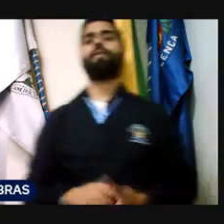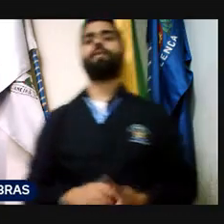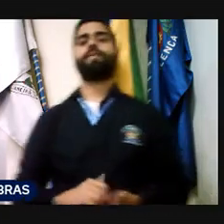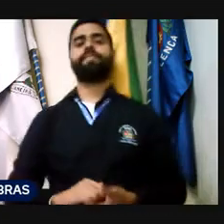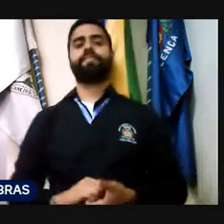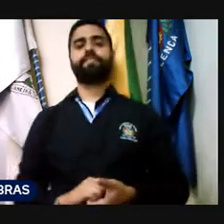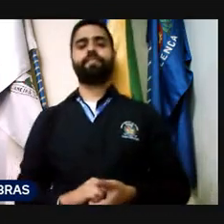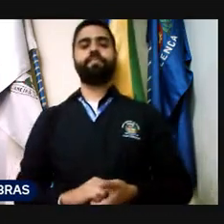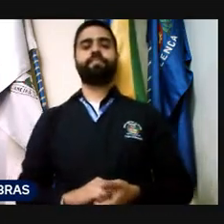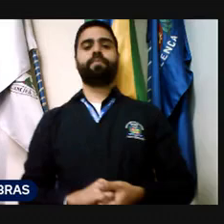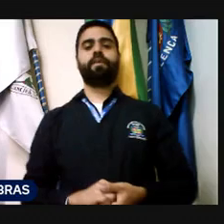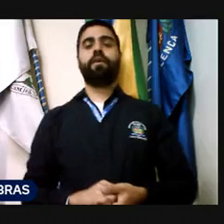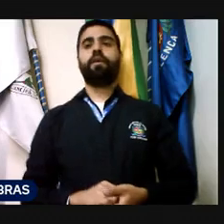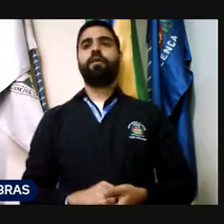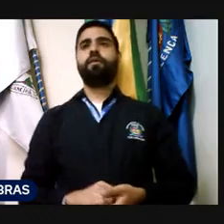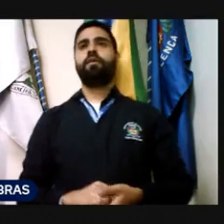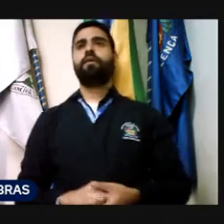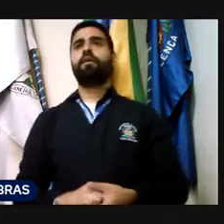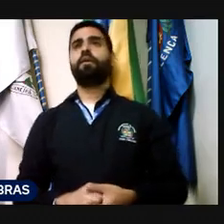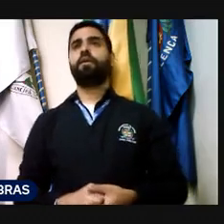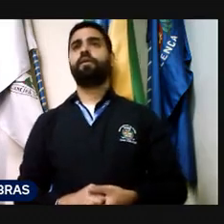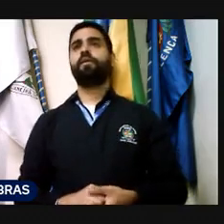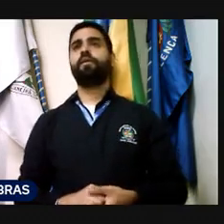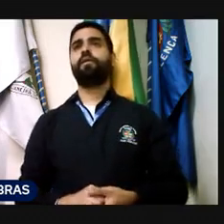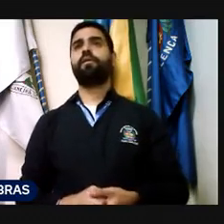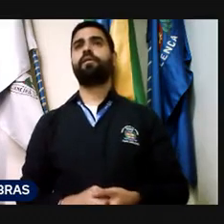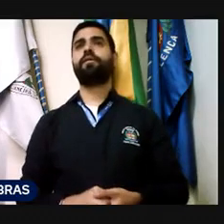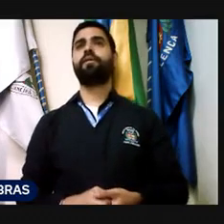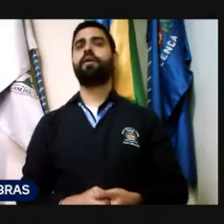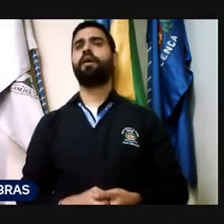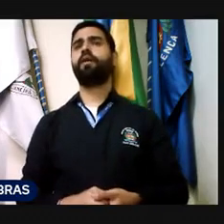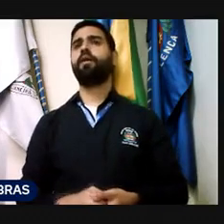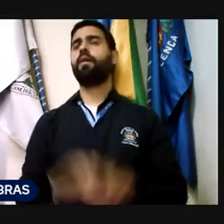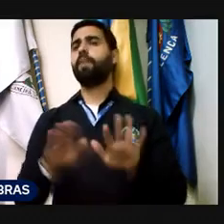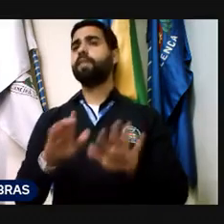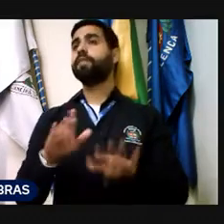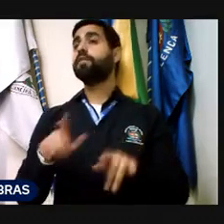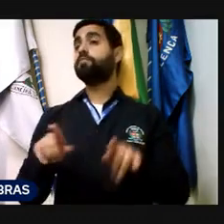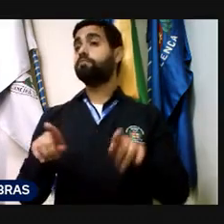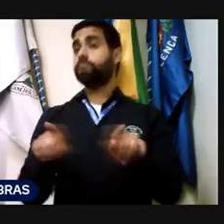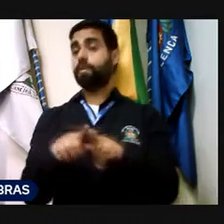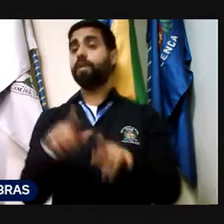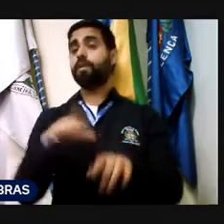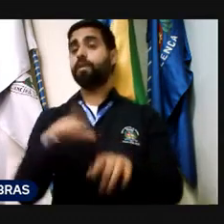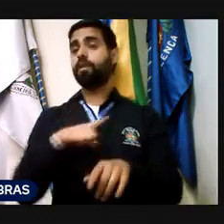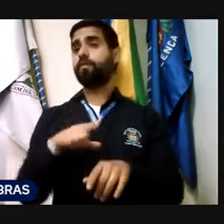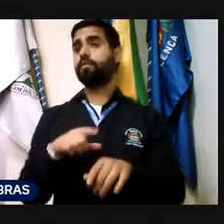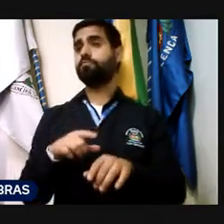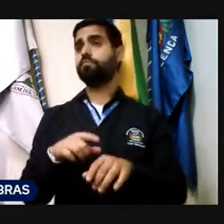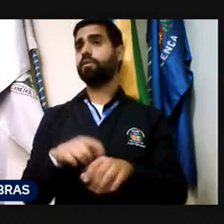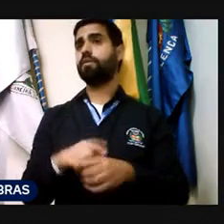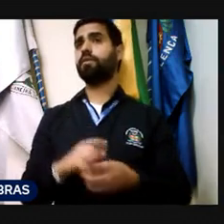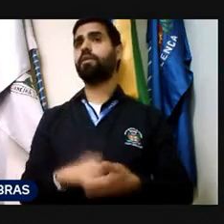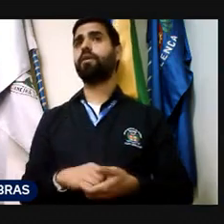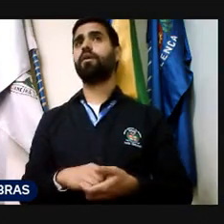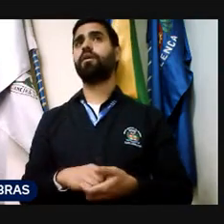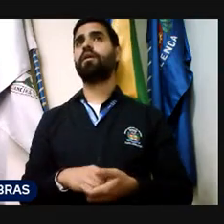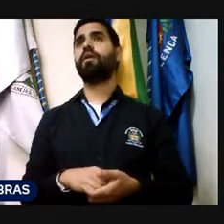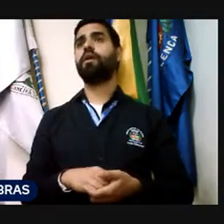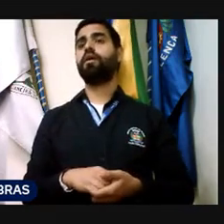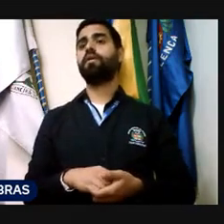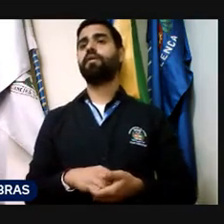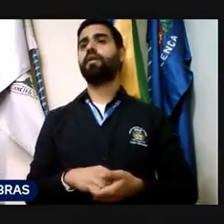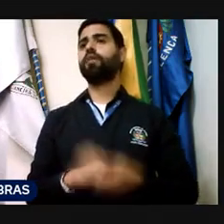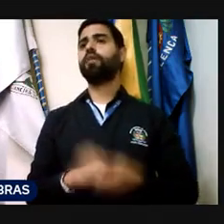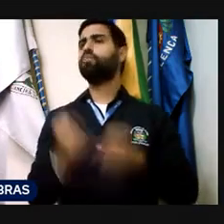a mobilização feita pelos jovens da equipe do SCJ, a gente colocou também nossa disponibilidade, nosso gabinete,